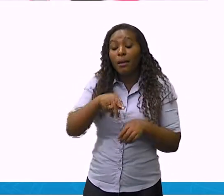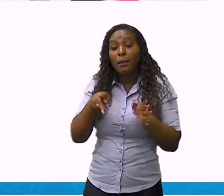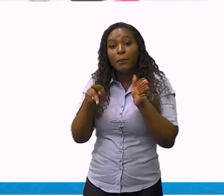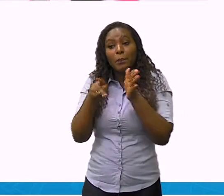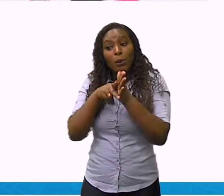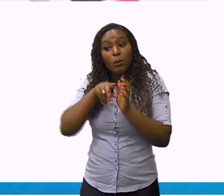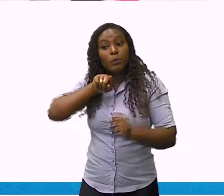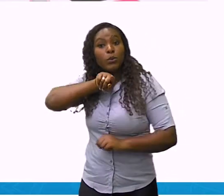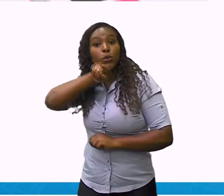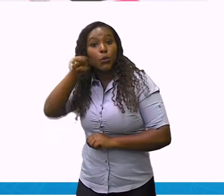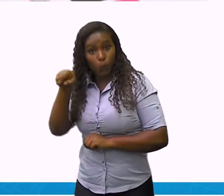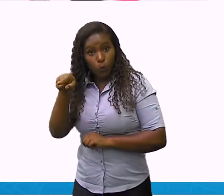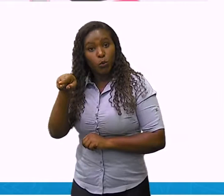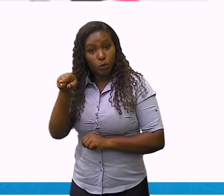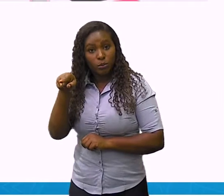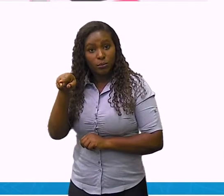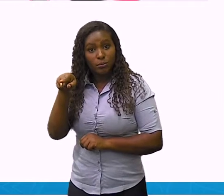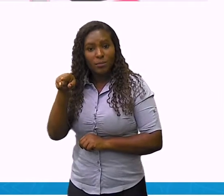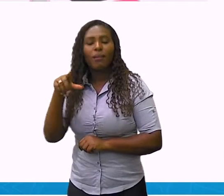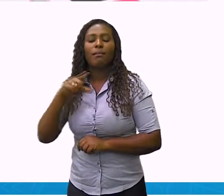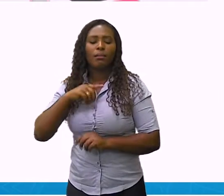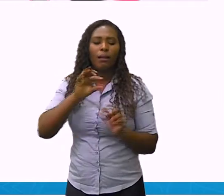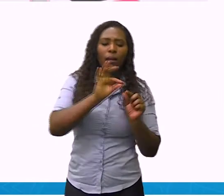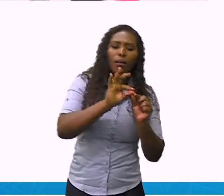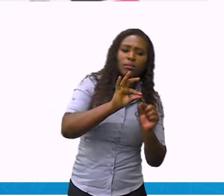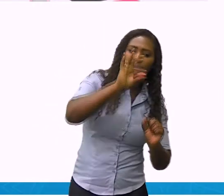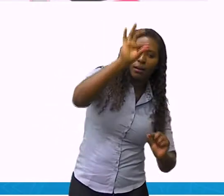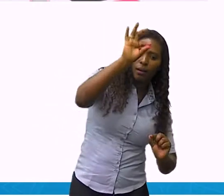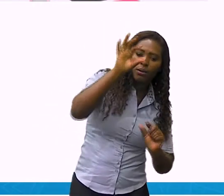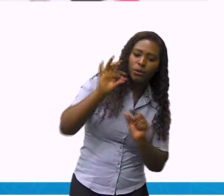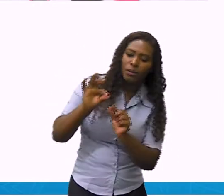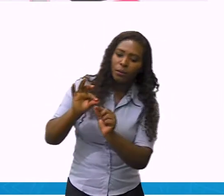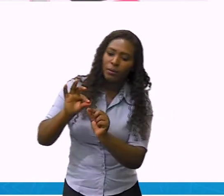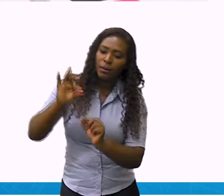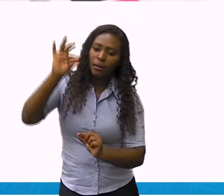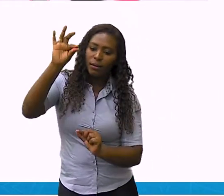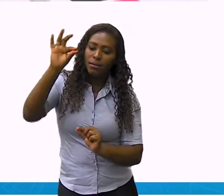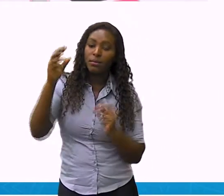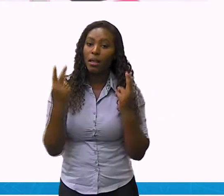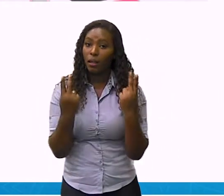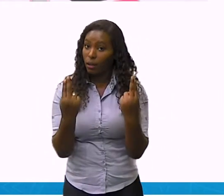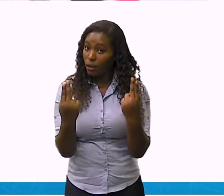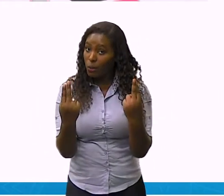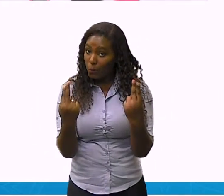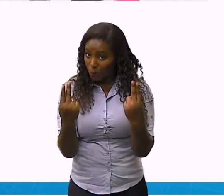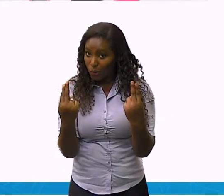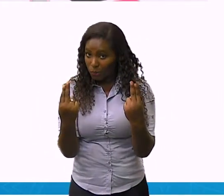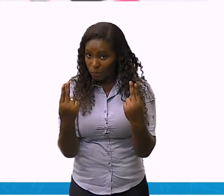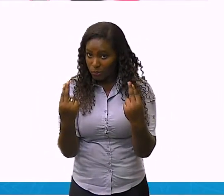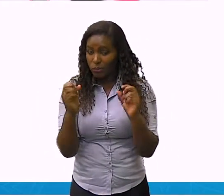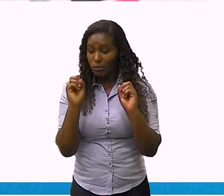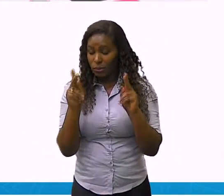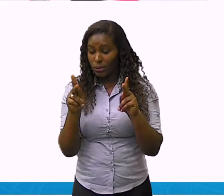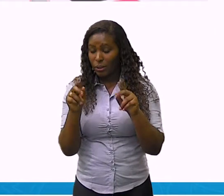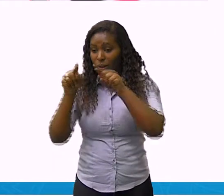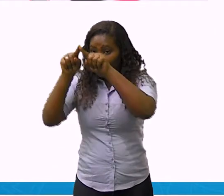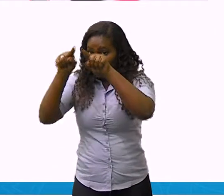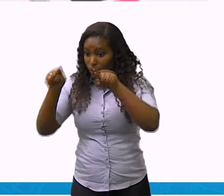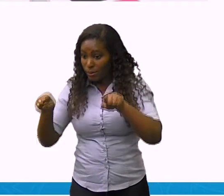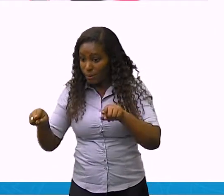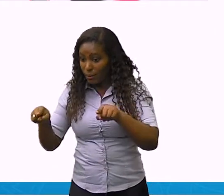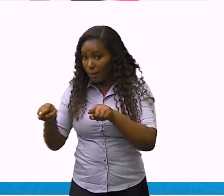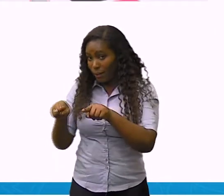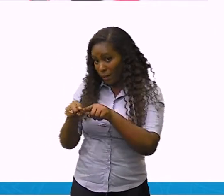este lado e eu tenho este lado também, que vai ser igual nos 2 triângulos. Com isso, veja